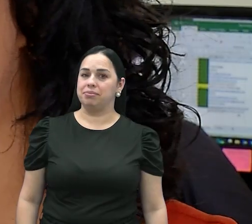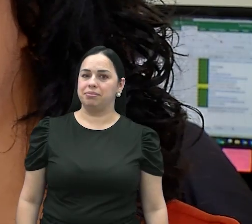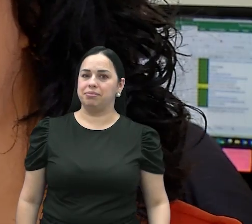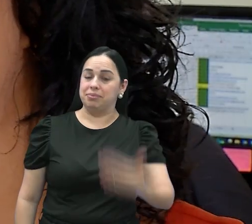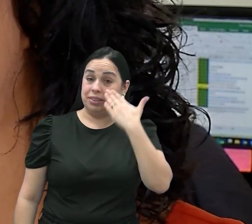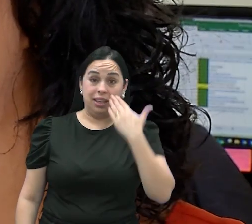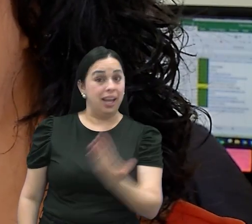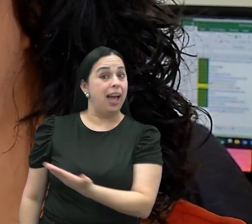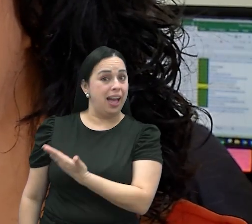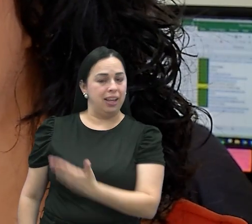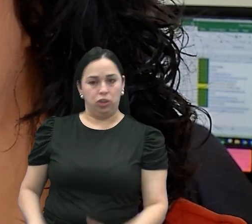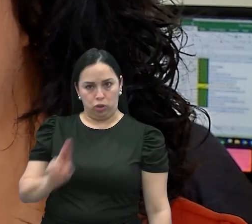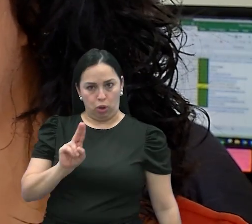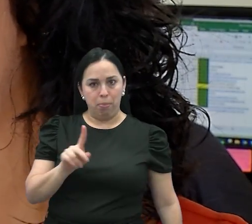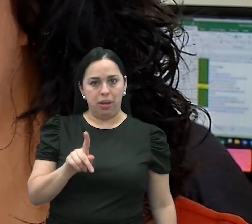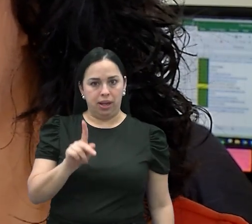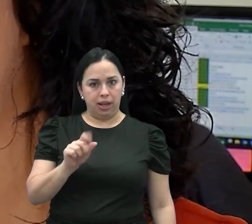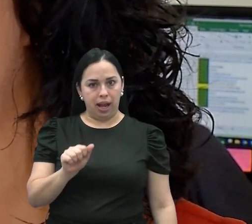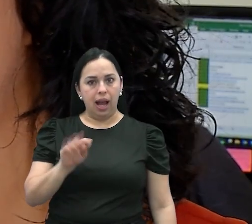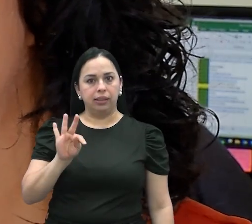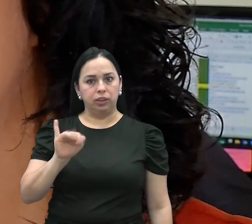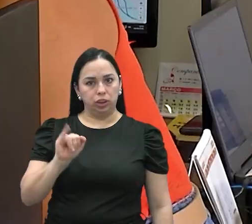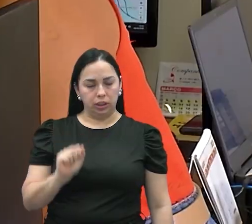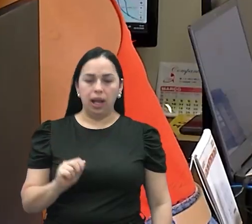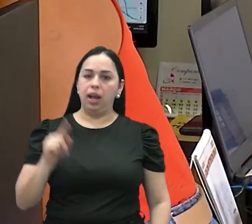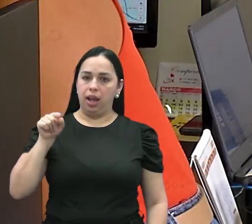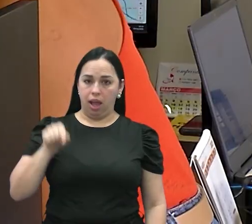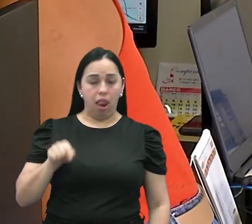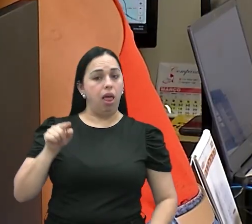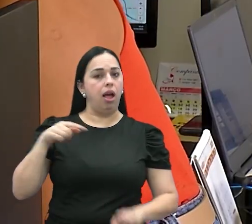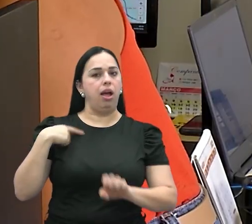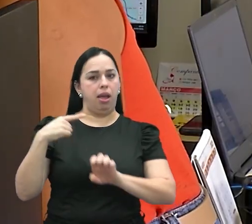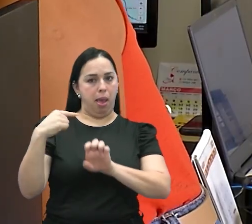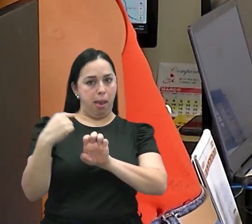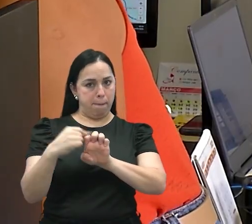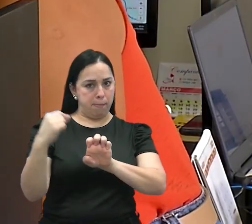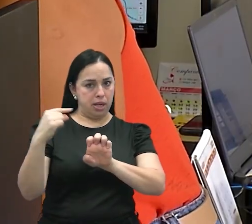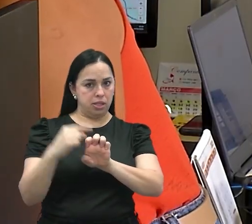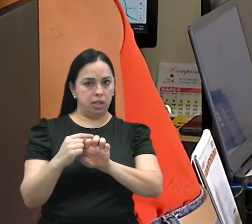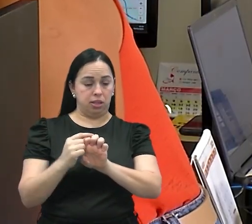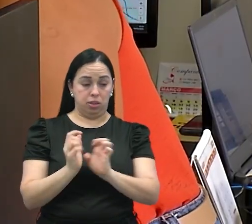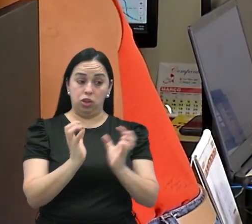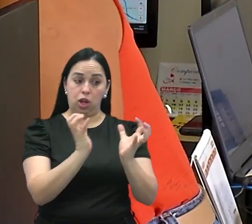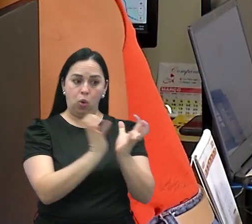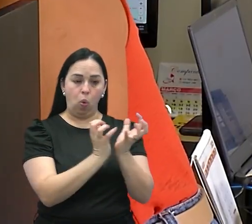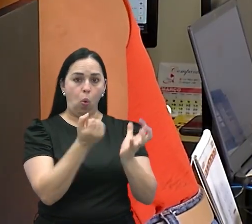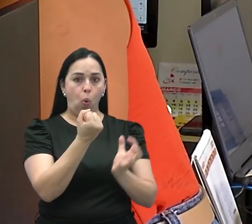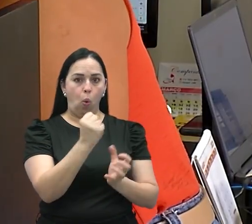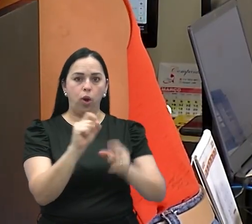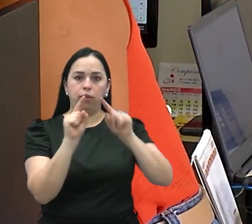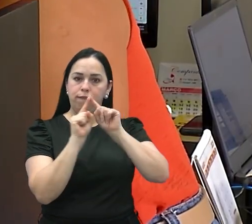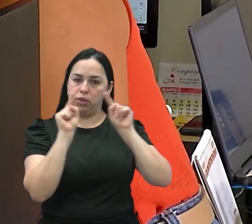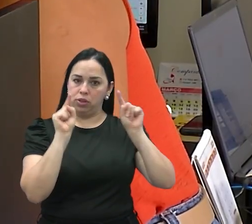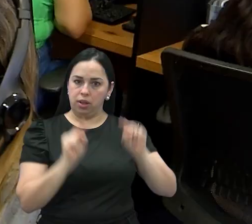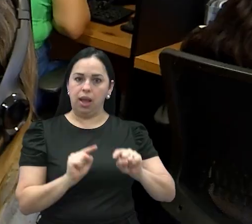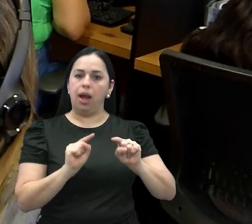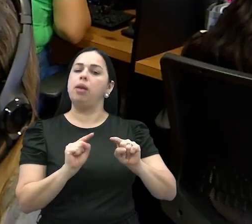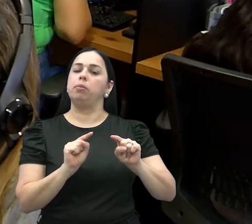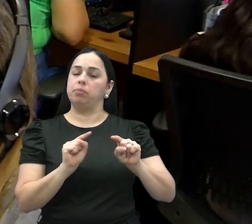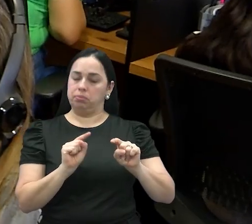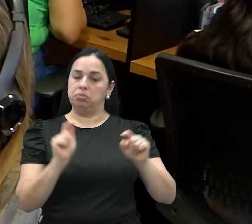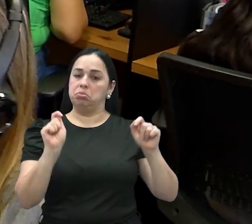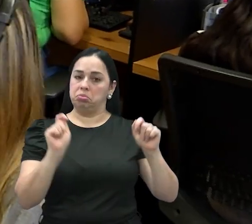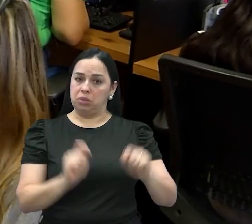A Kátia é empresária no ramo de suprimentos. Ela comanda uma equipe com 8 funcionários no setor comercial.